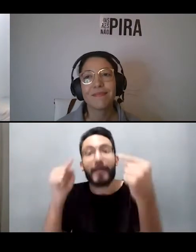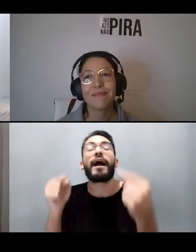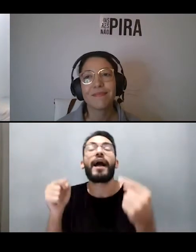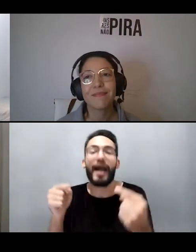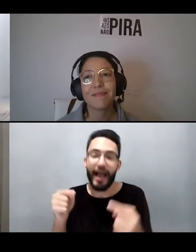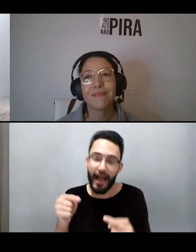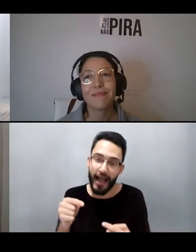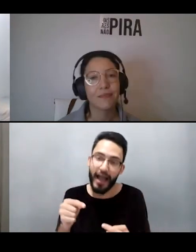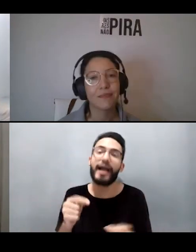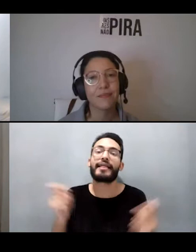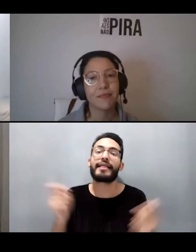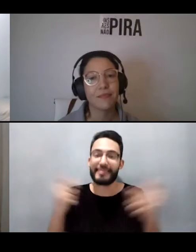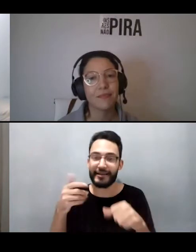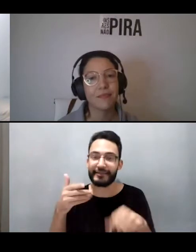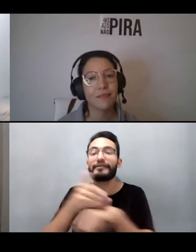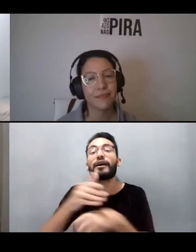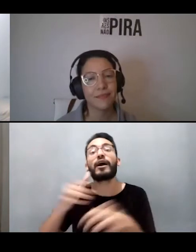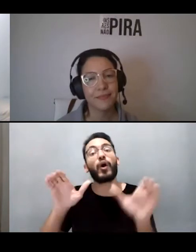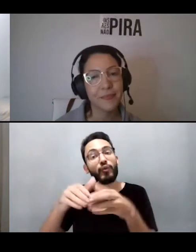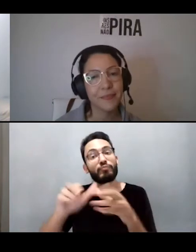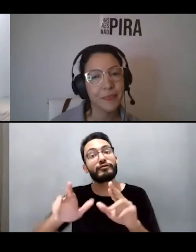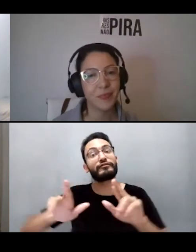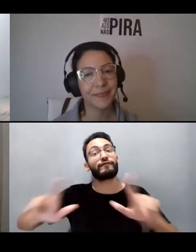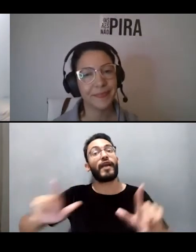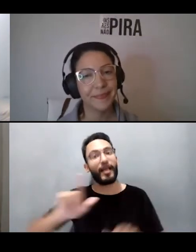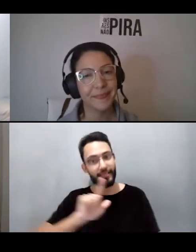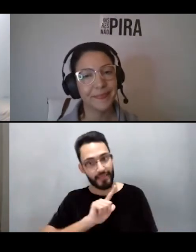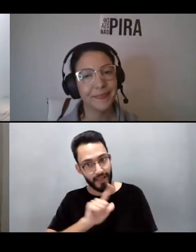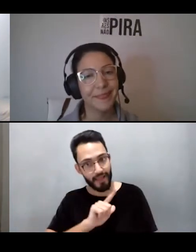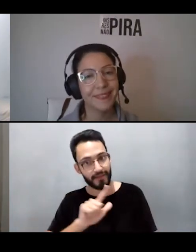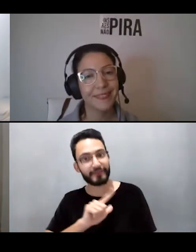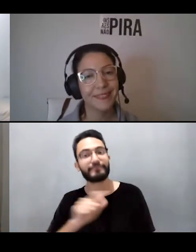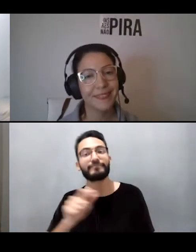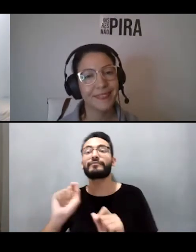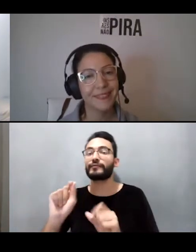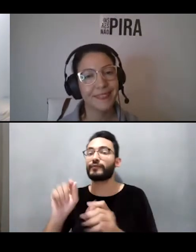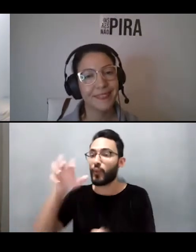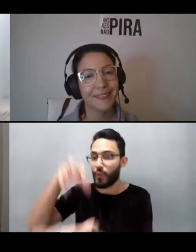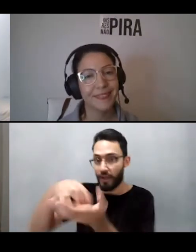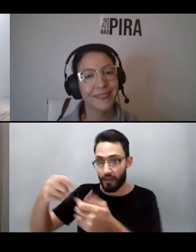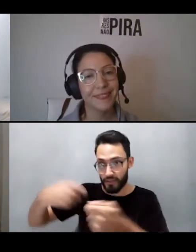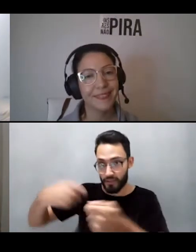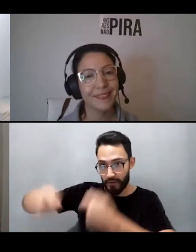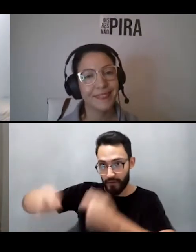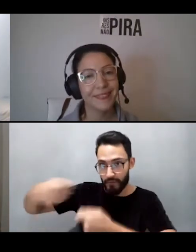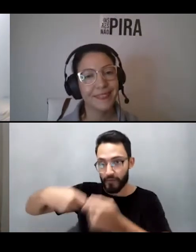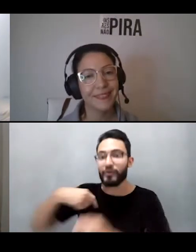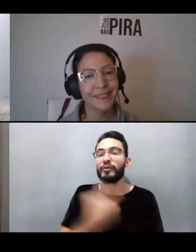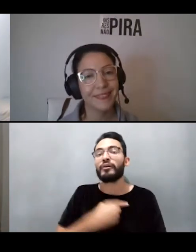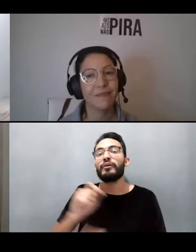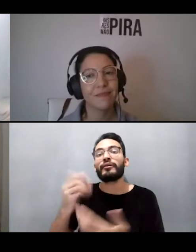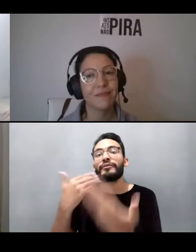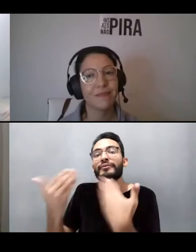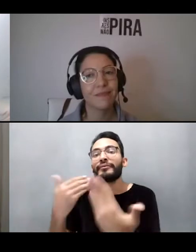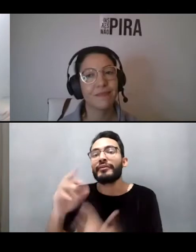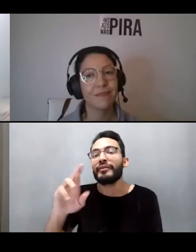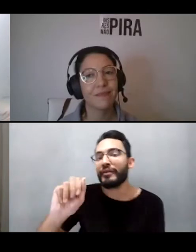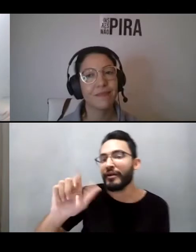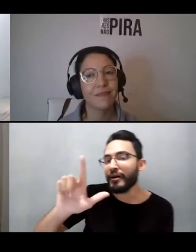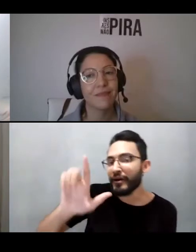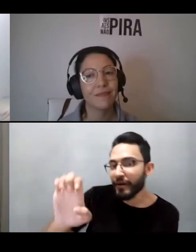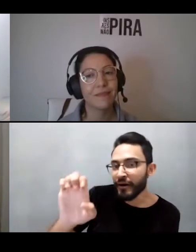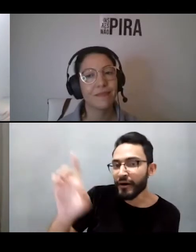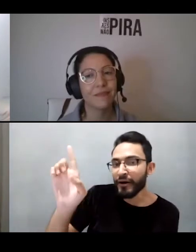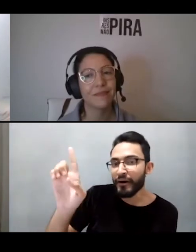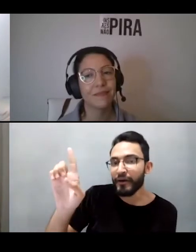vale destacar alguns grupos diferentes, né, além dos times, unidade de negócio. A gente fala bastante que é o Papo Ralé, que é um grupo aqui